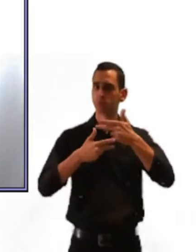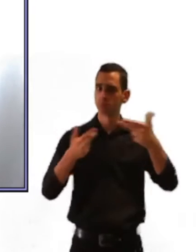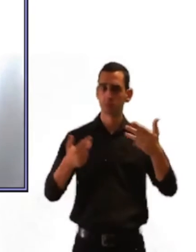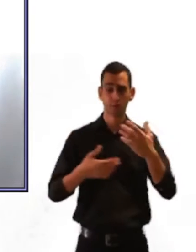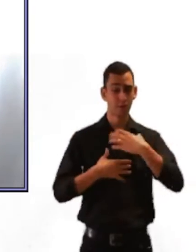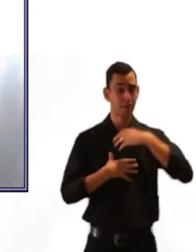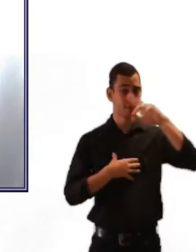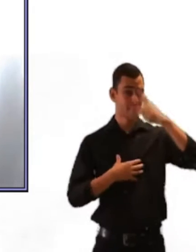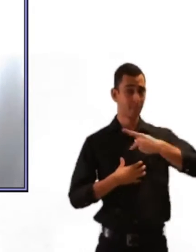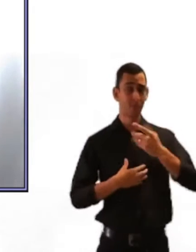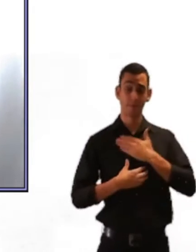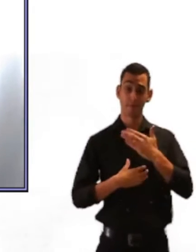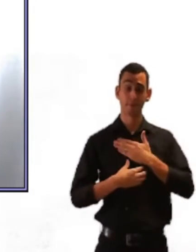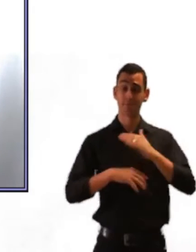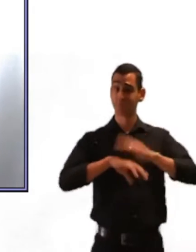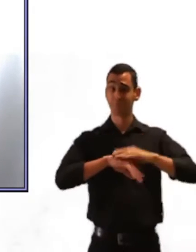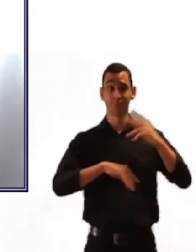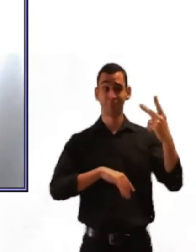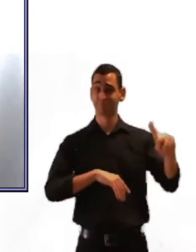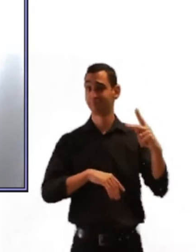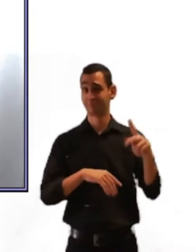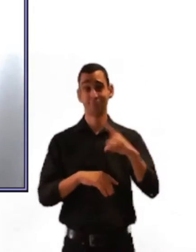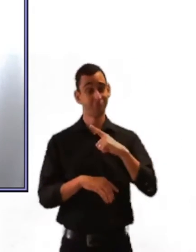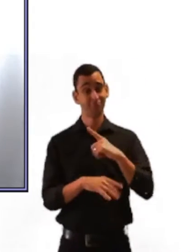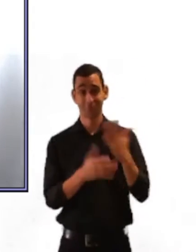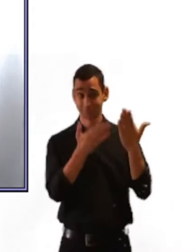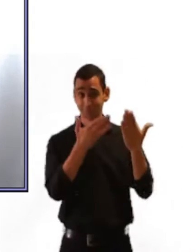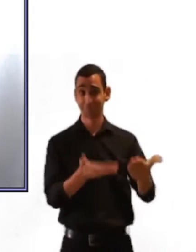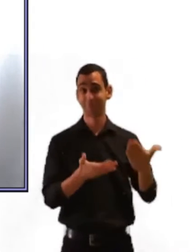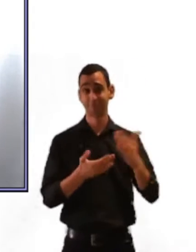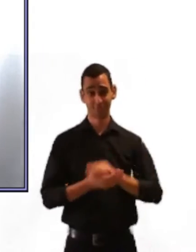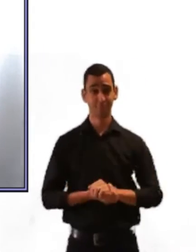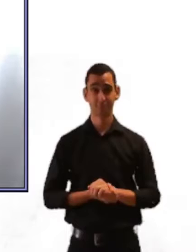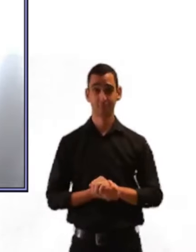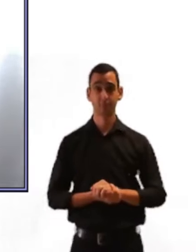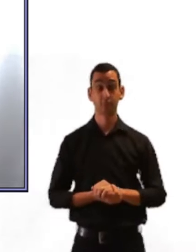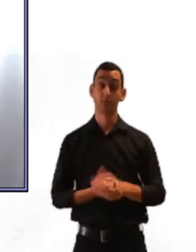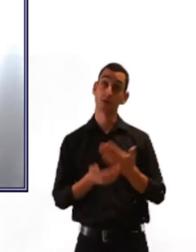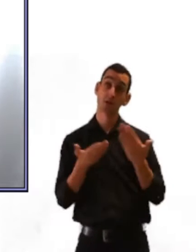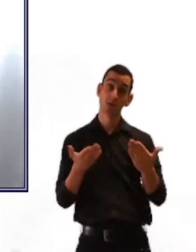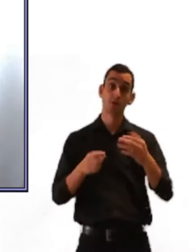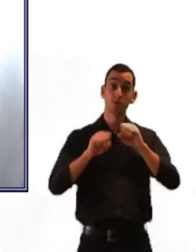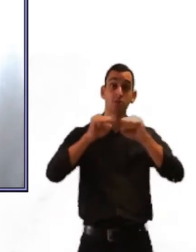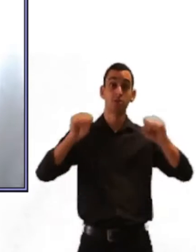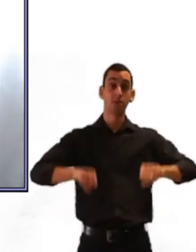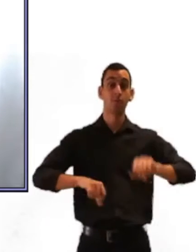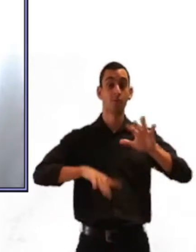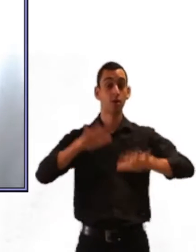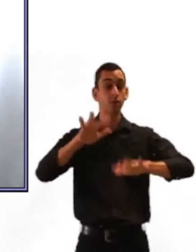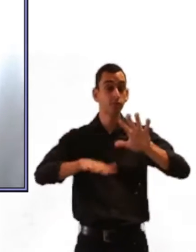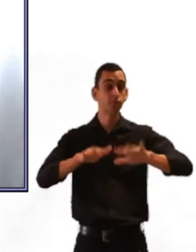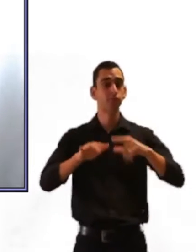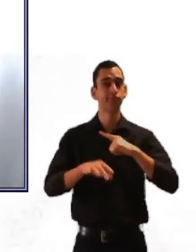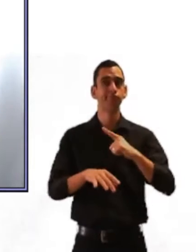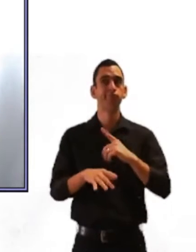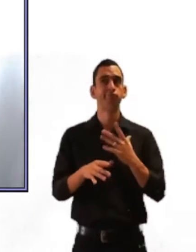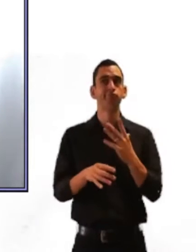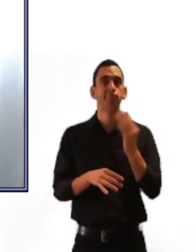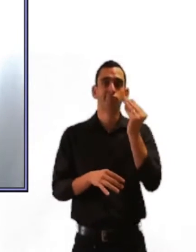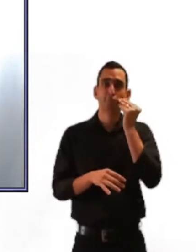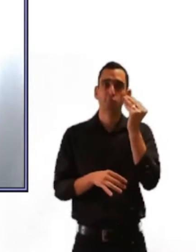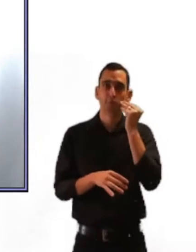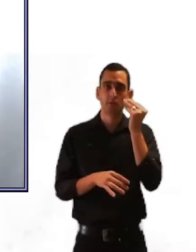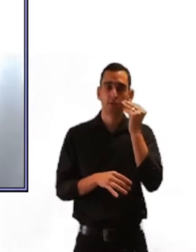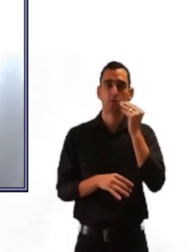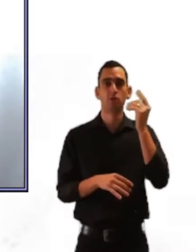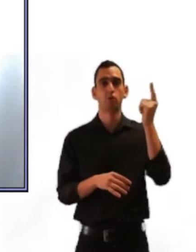preconcepções. Então, o próprio sistema, verificando a impossibilidade de